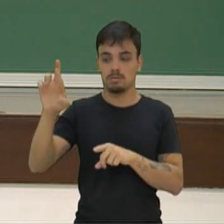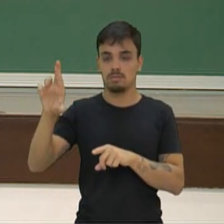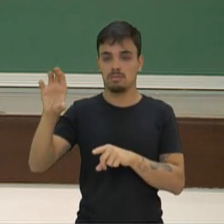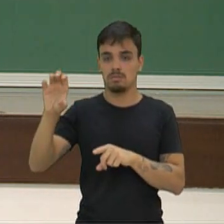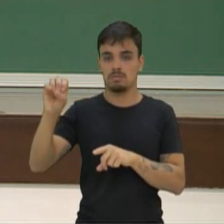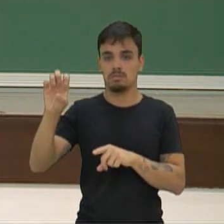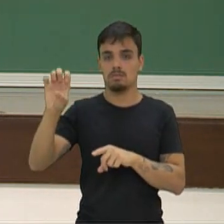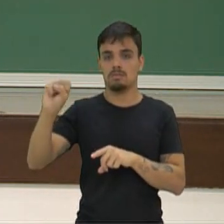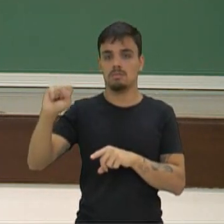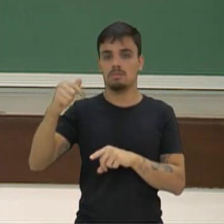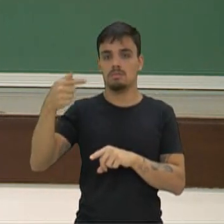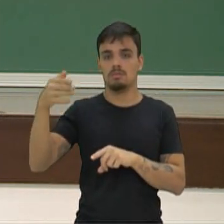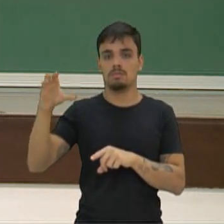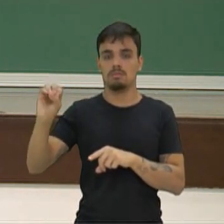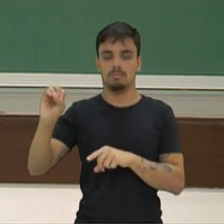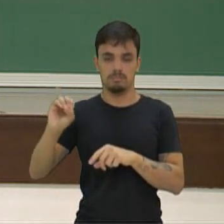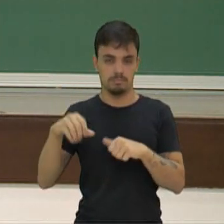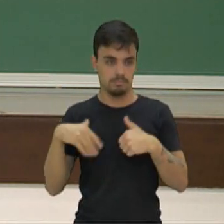Erosão.